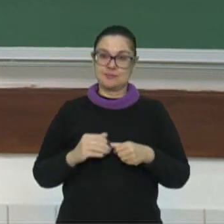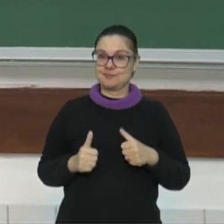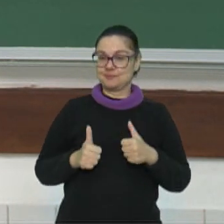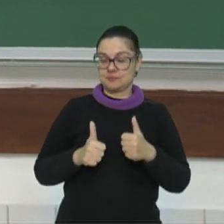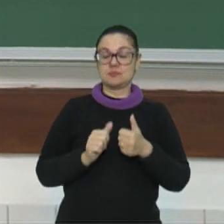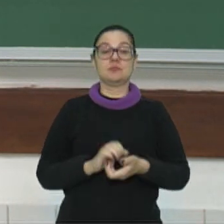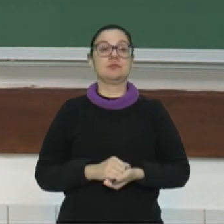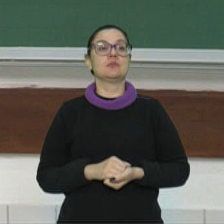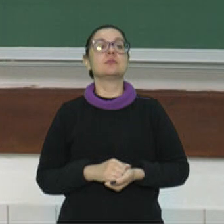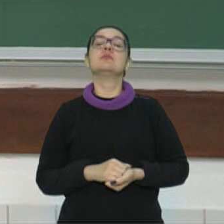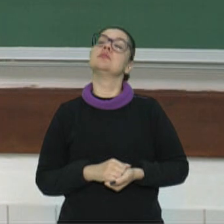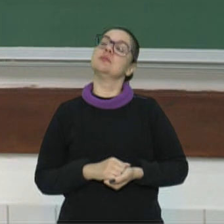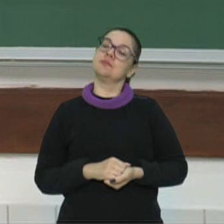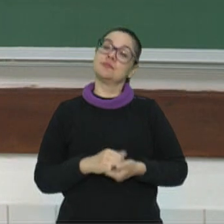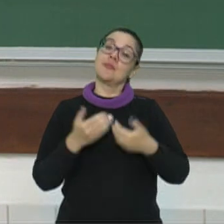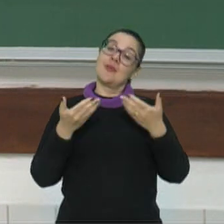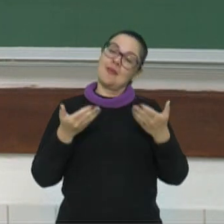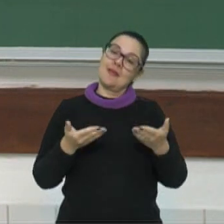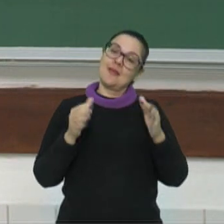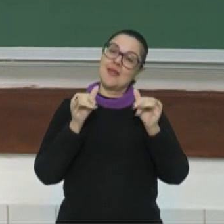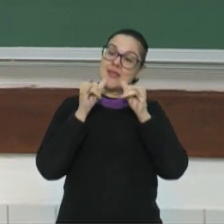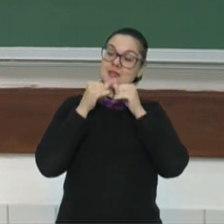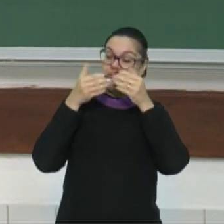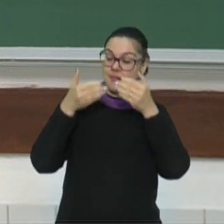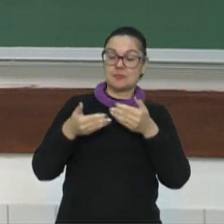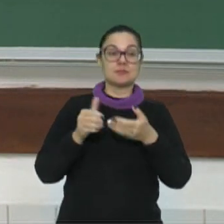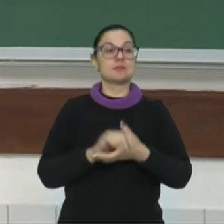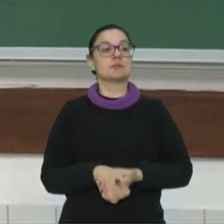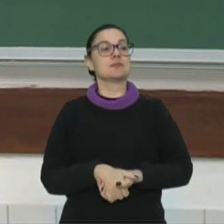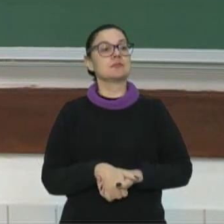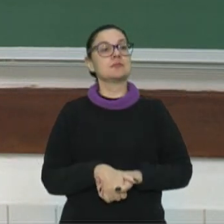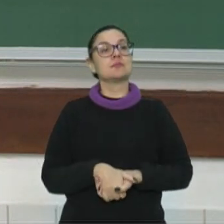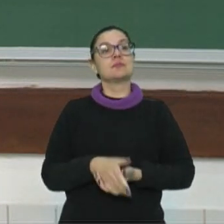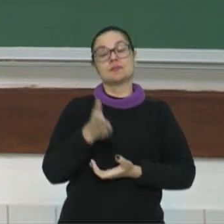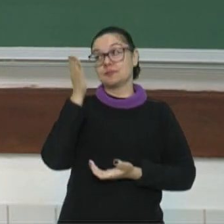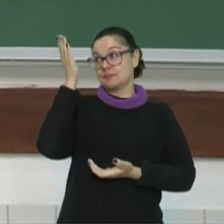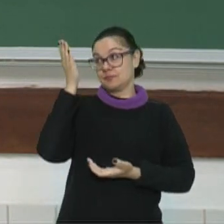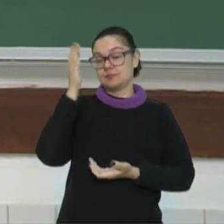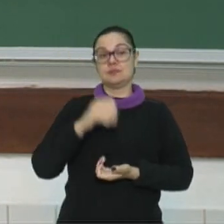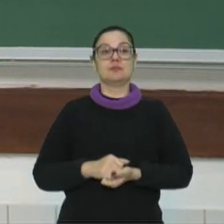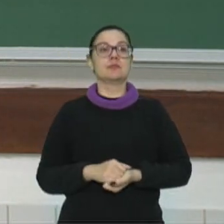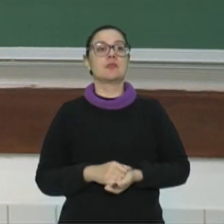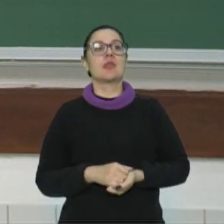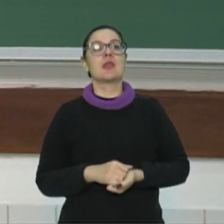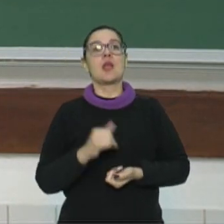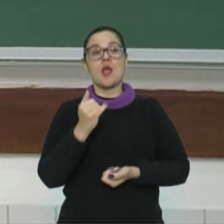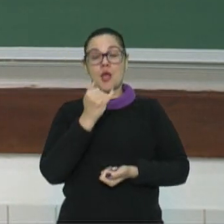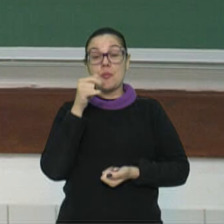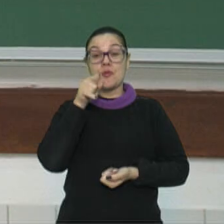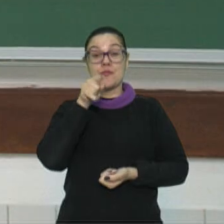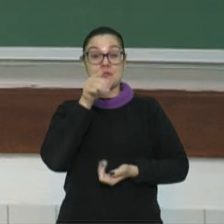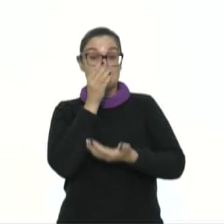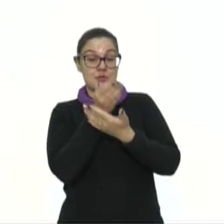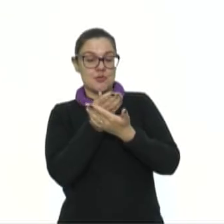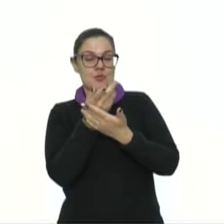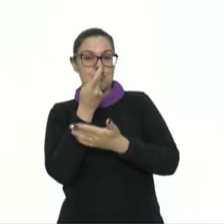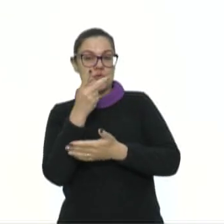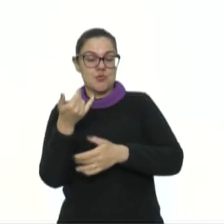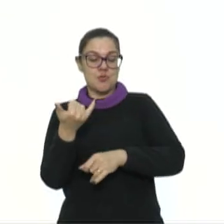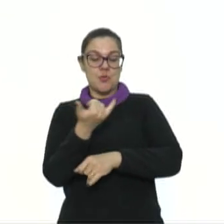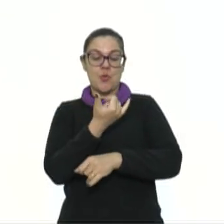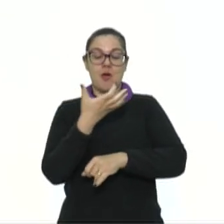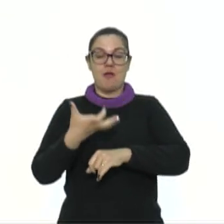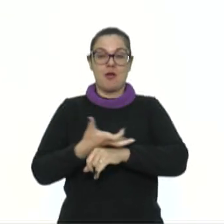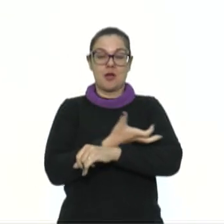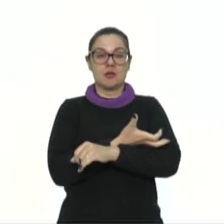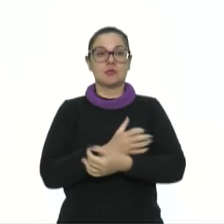certo? Então, a gente vai ver aqui esse exemplo aqui com você. Olha lá o exemplo, vamos comigo. É importante que você estude suas emoções.